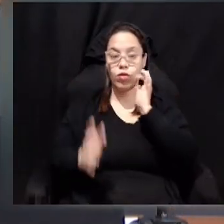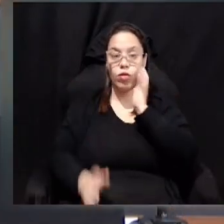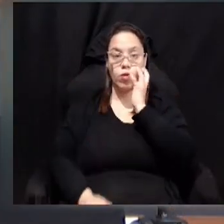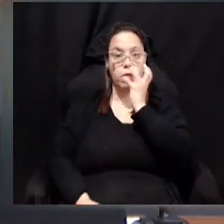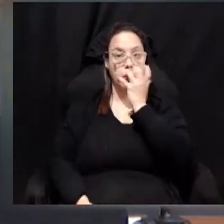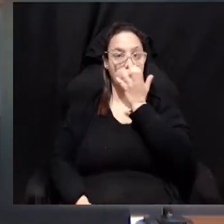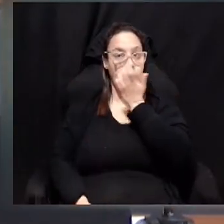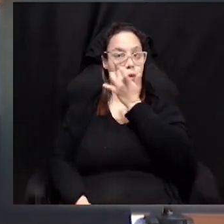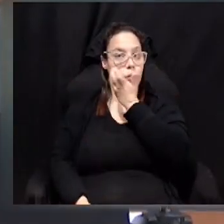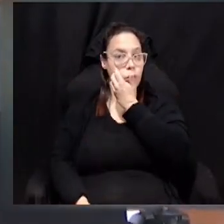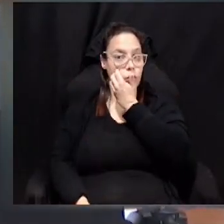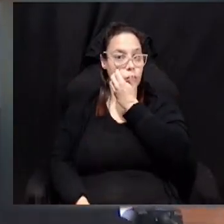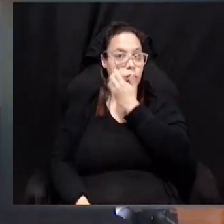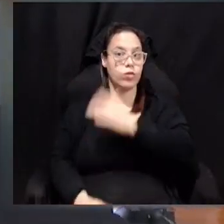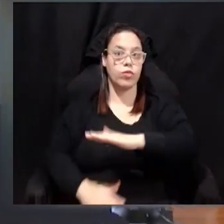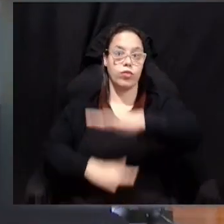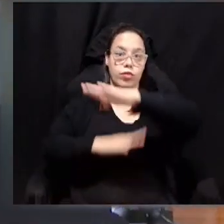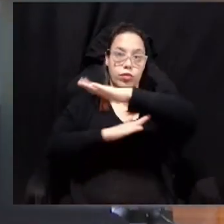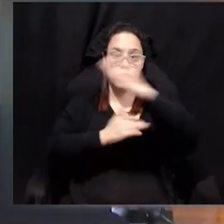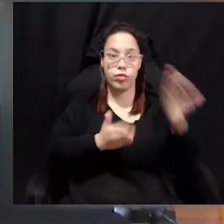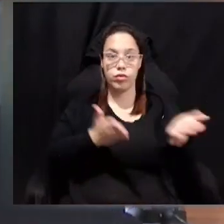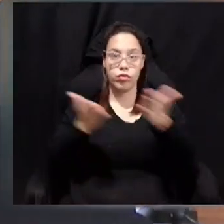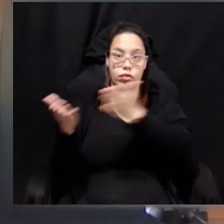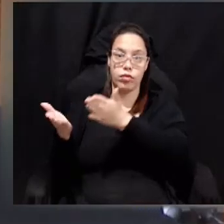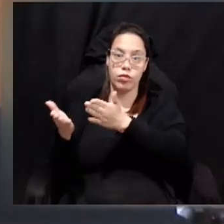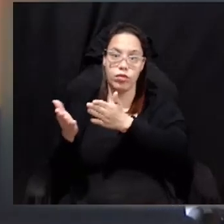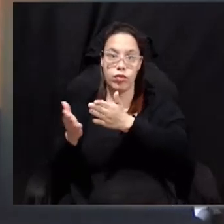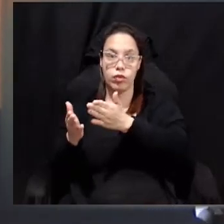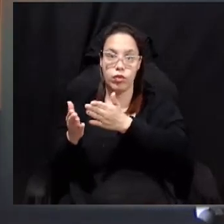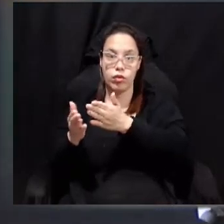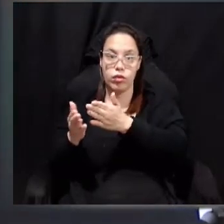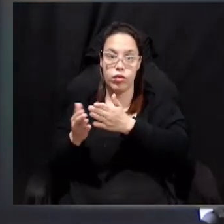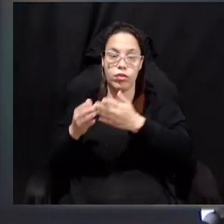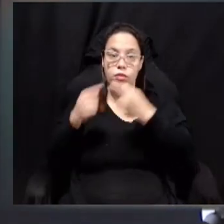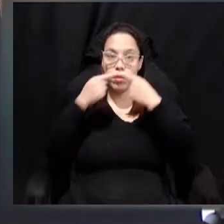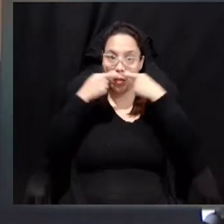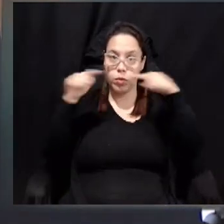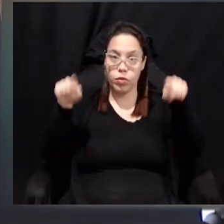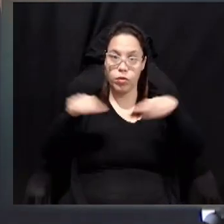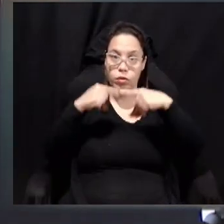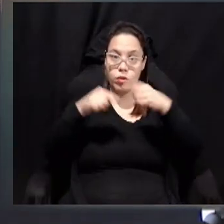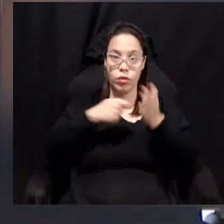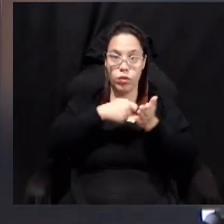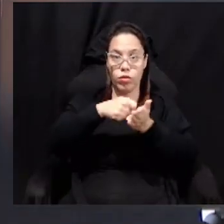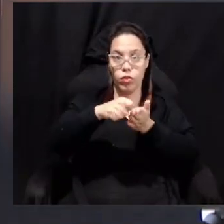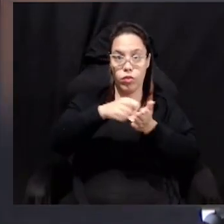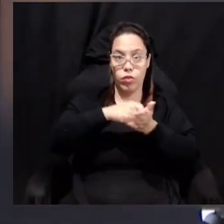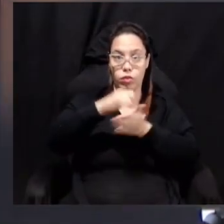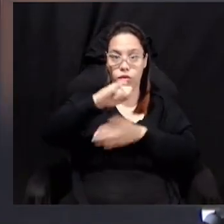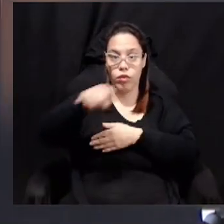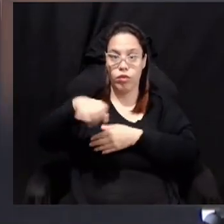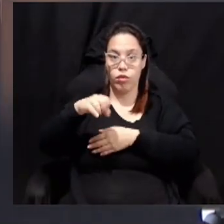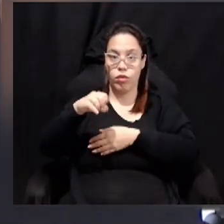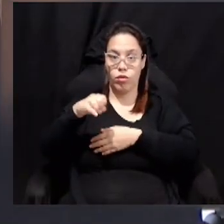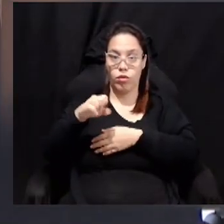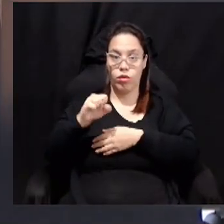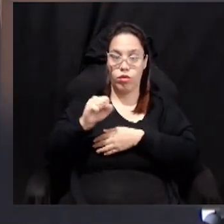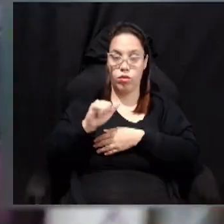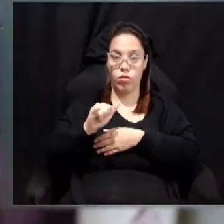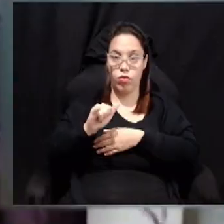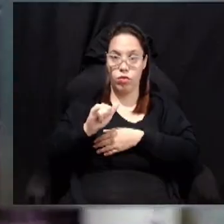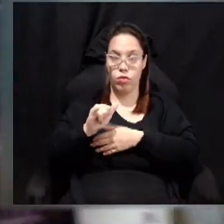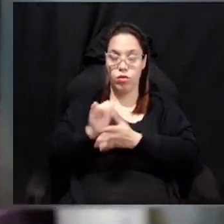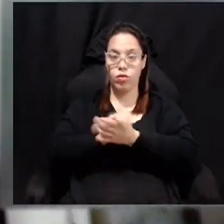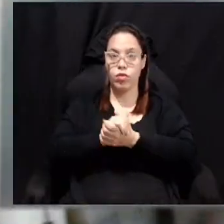Câmara Municipal entregou a medalha Carlos Gomes à cantora e compositora Joecil Welt Del Canton. Sua